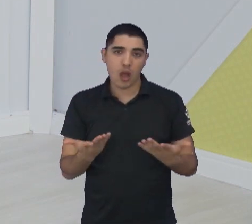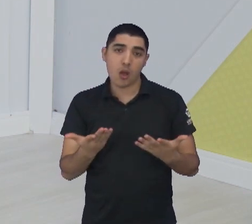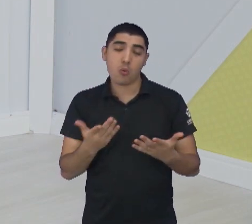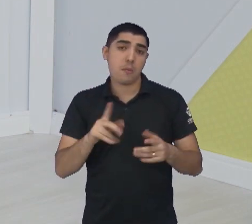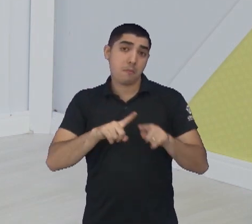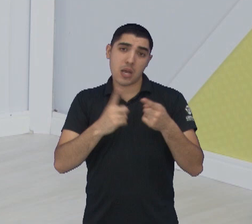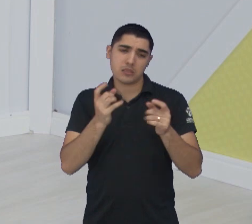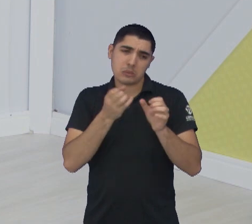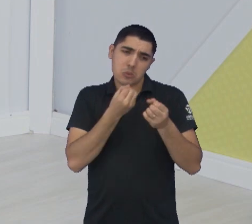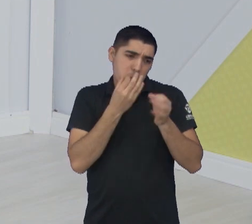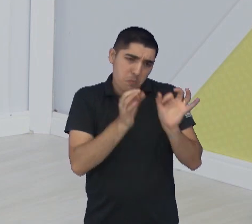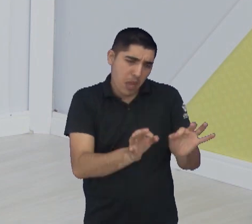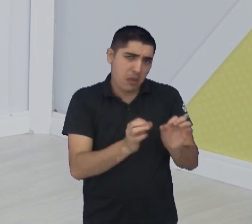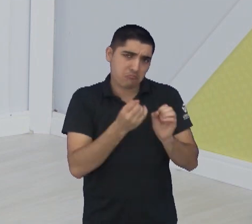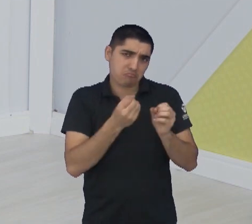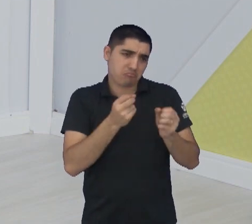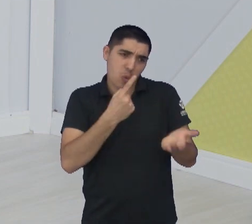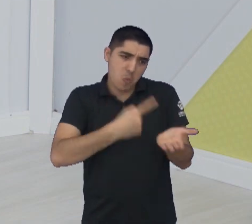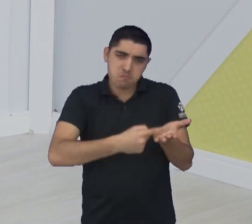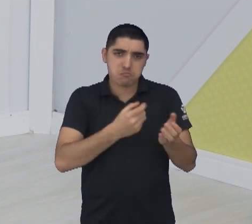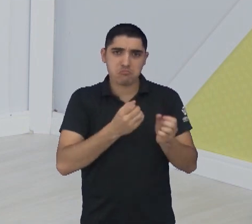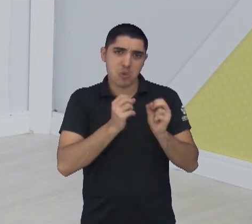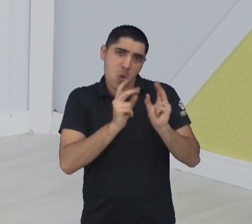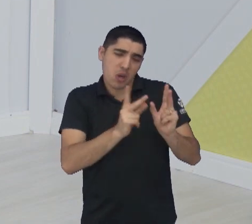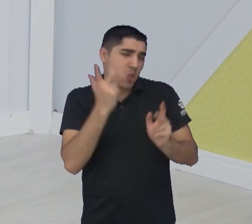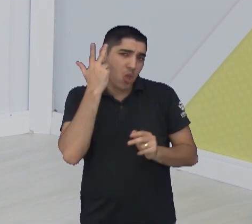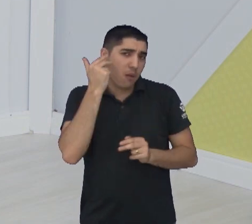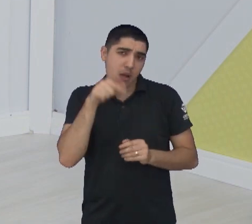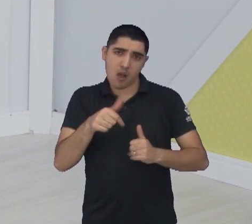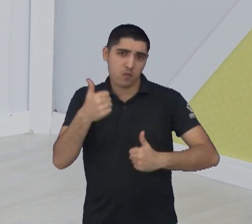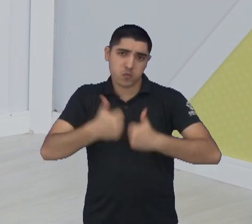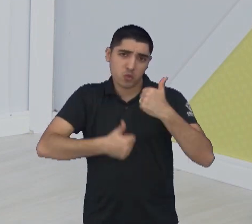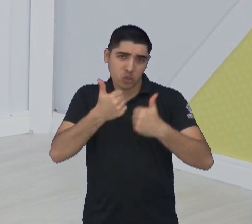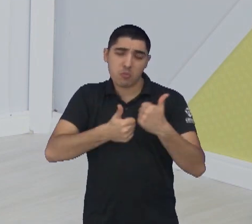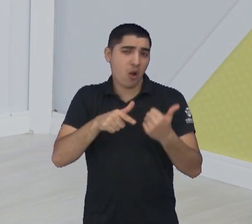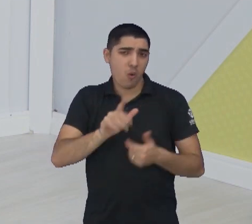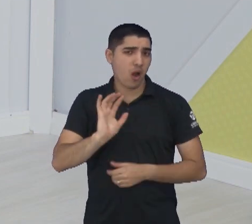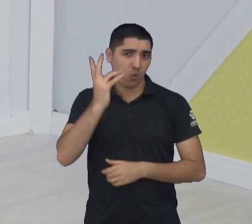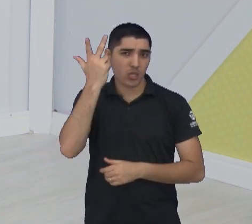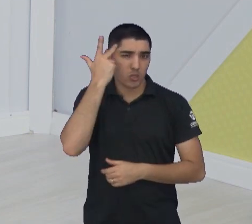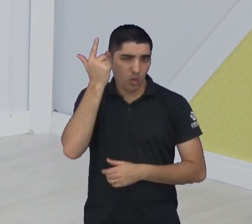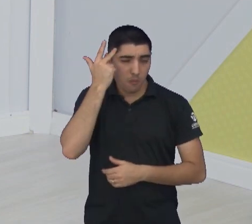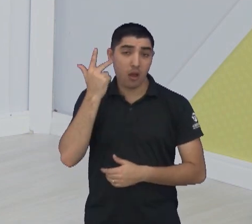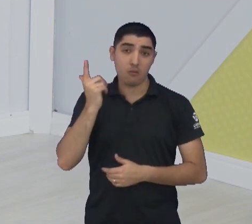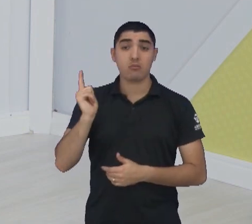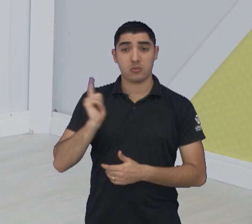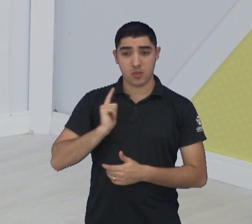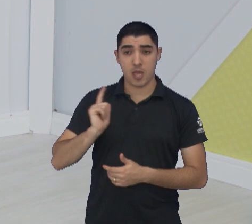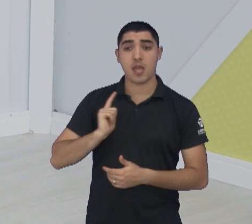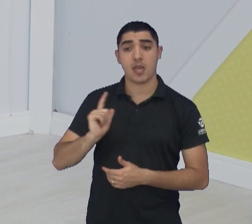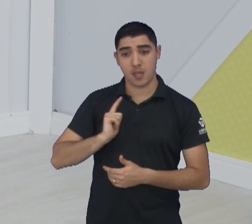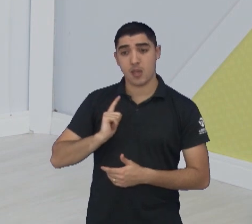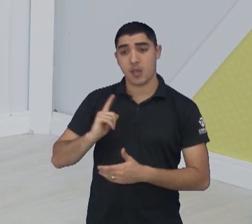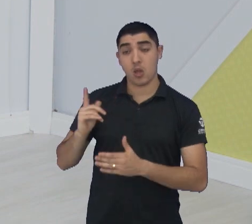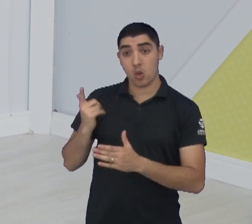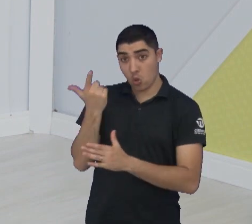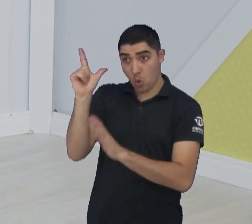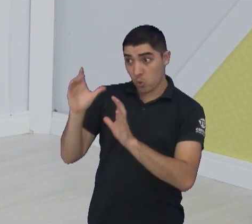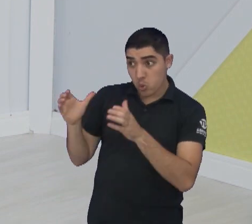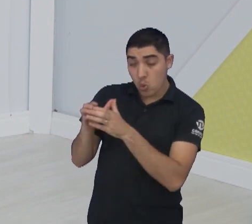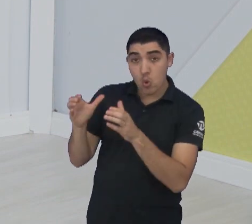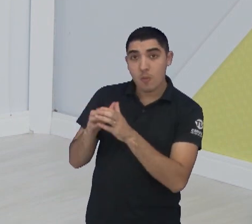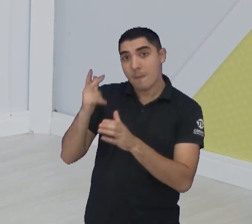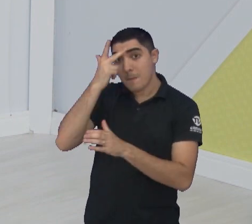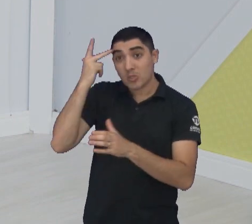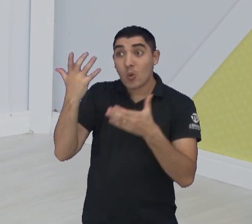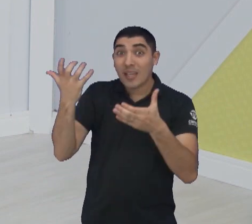abertas aí para lá, para cá e fica tudo certo e faz parte do futebol. Isso aí não tem... Como vai ter clube e jogador interessado em vir para o São José por